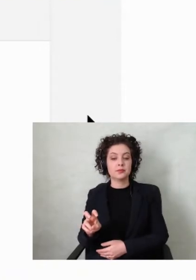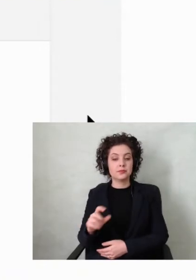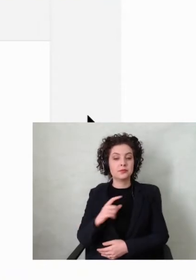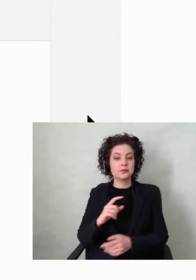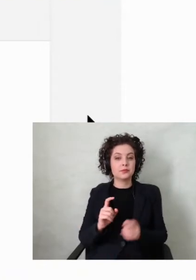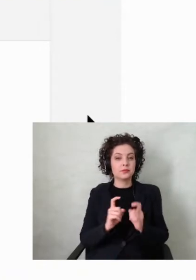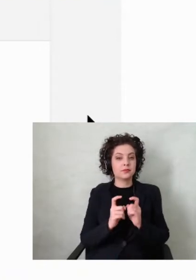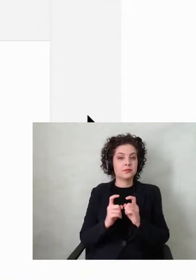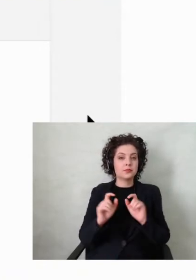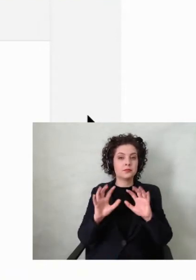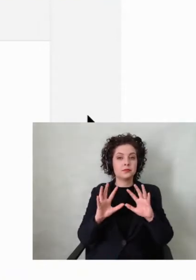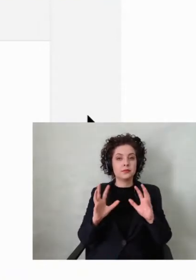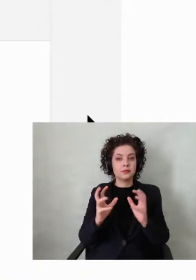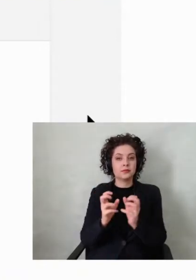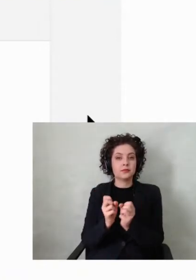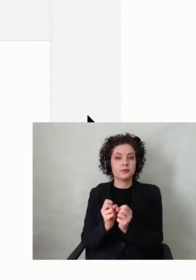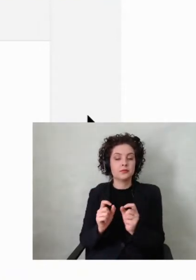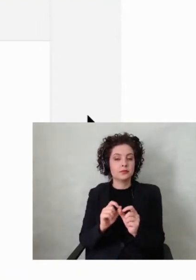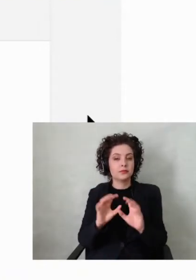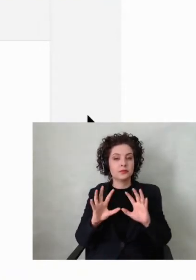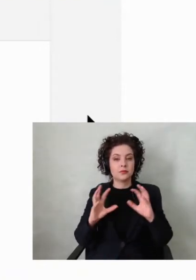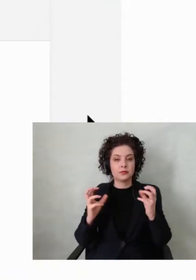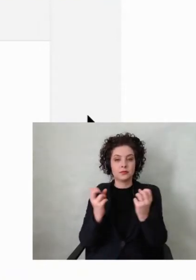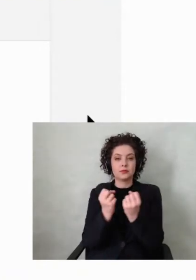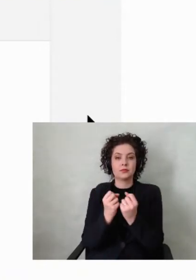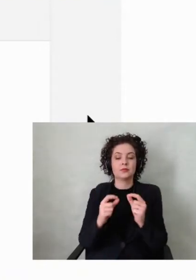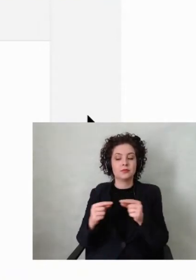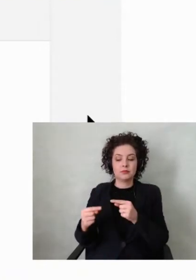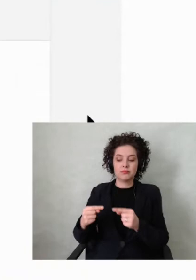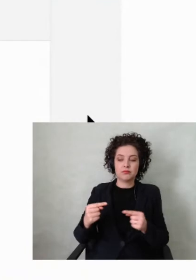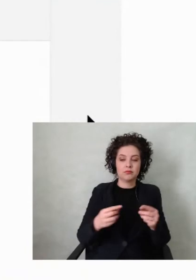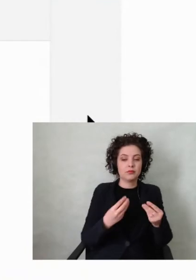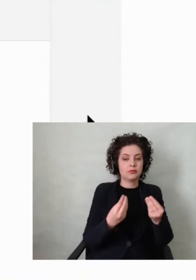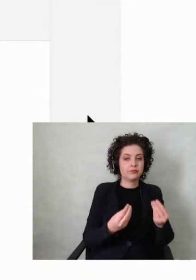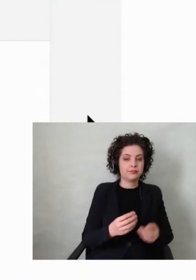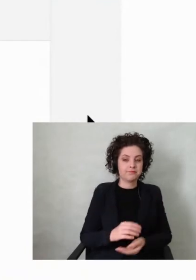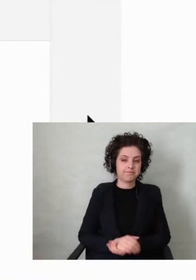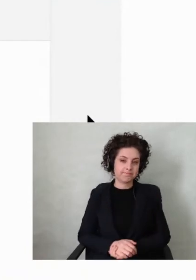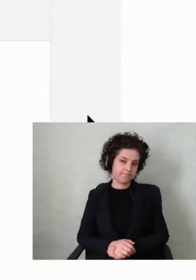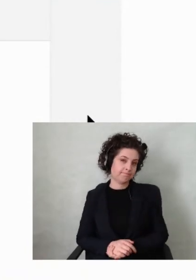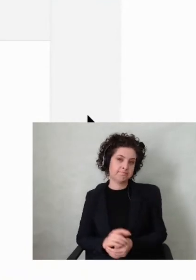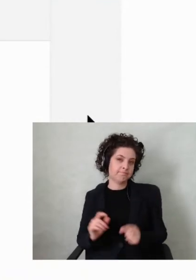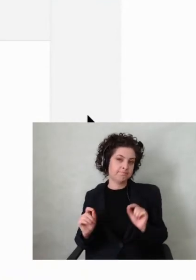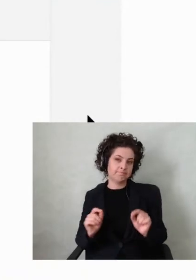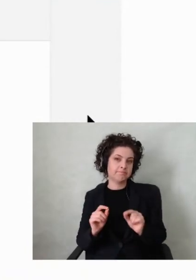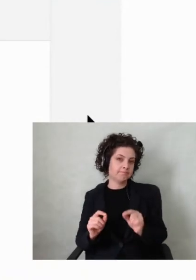de Saúde para discutir medidas de regulamentação do convívio,